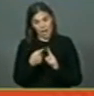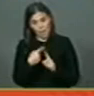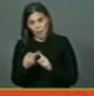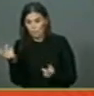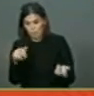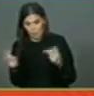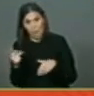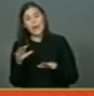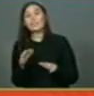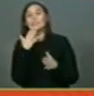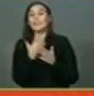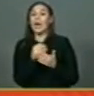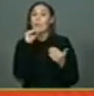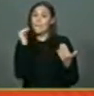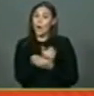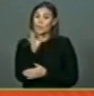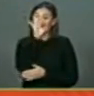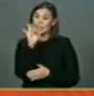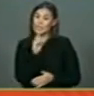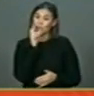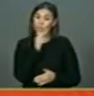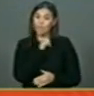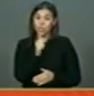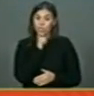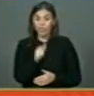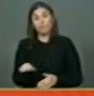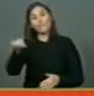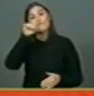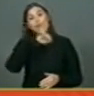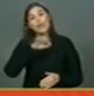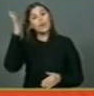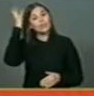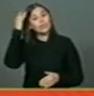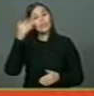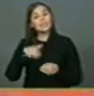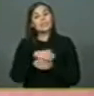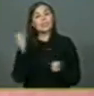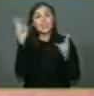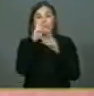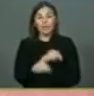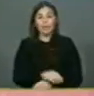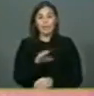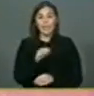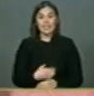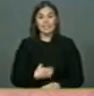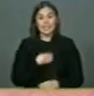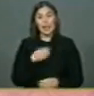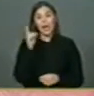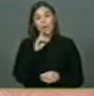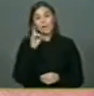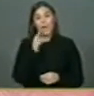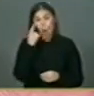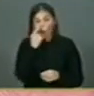é um caso que tem uma mortalidade dramática e, portanto, normalmente coincide com o número de casos novos. Os 10 sinais que são muito importantes é os